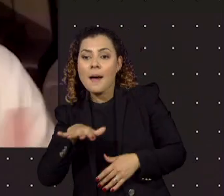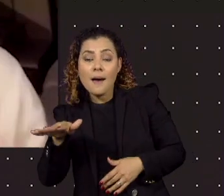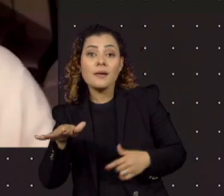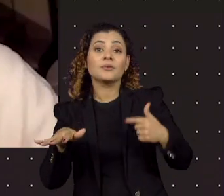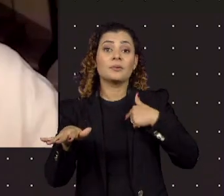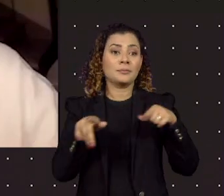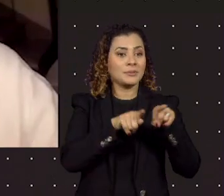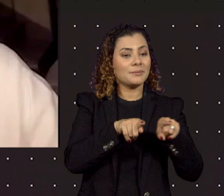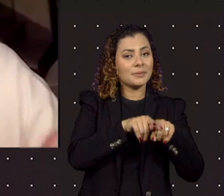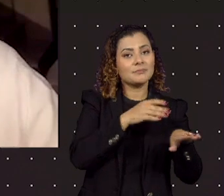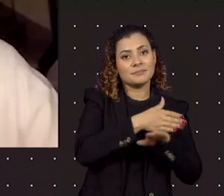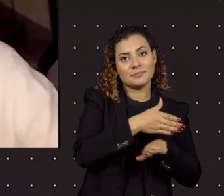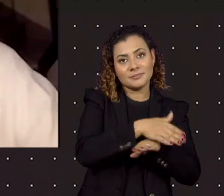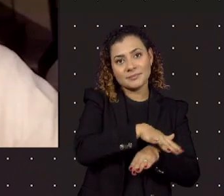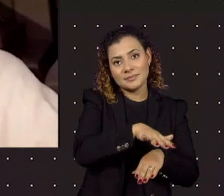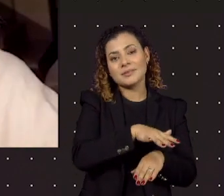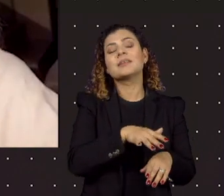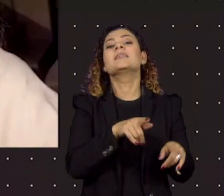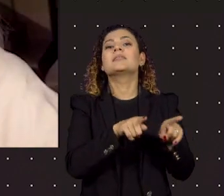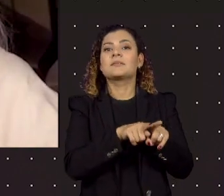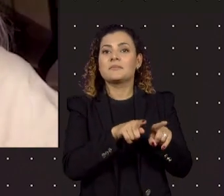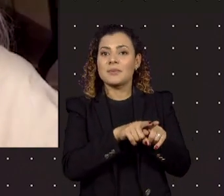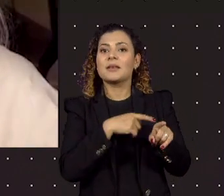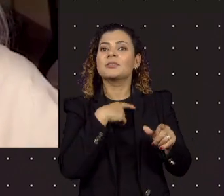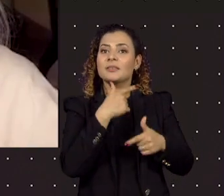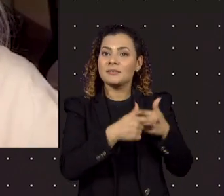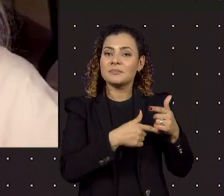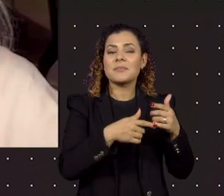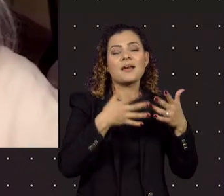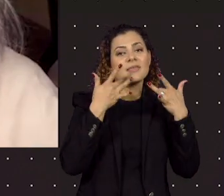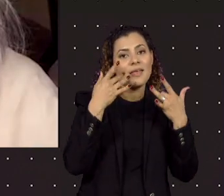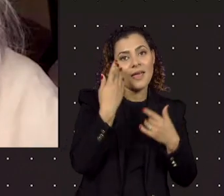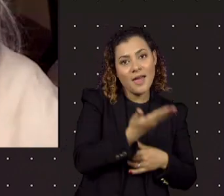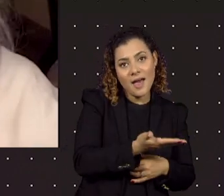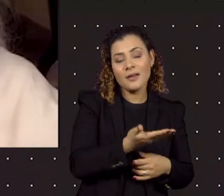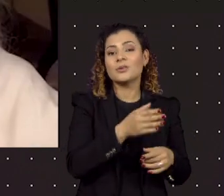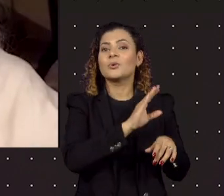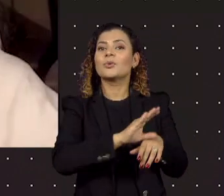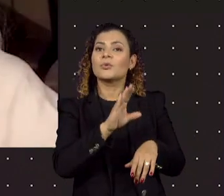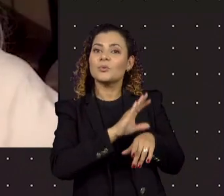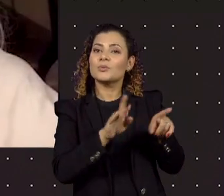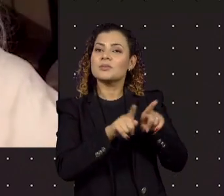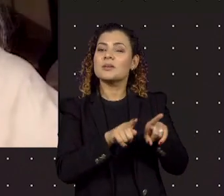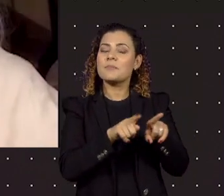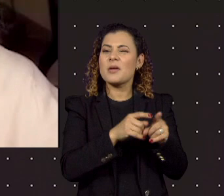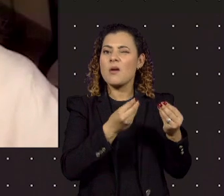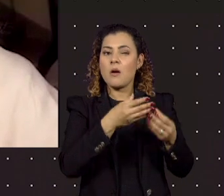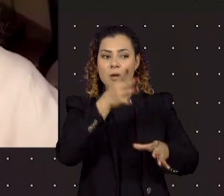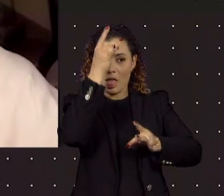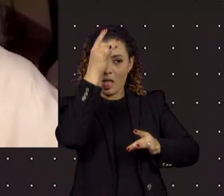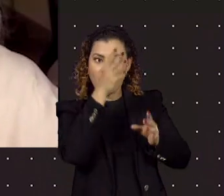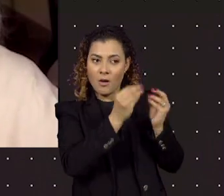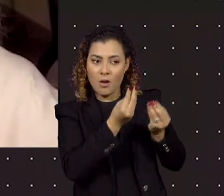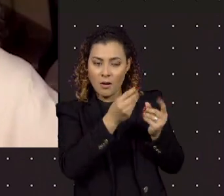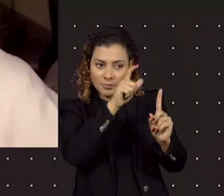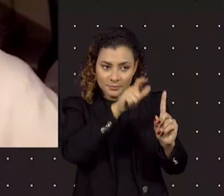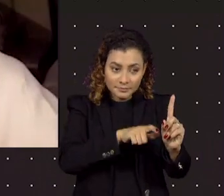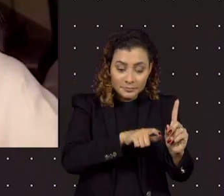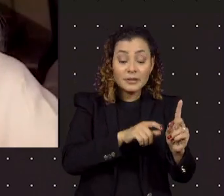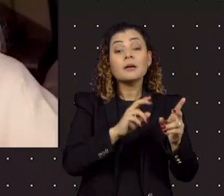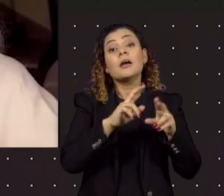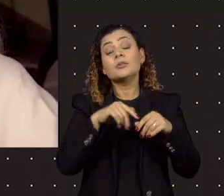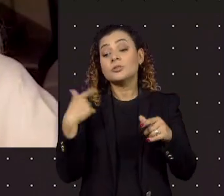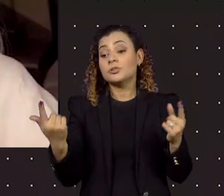também eu estava no Conservatório Nacional de Teatro, no curso de interpretação. Aí a gente fez